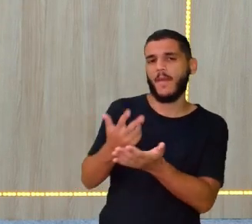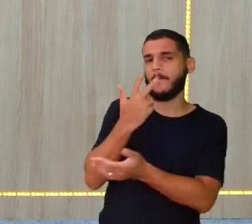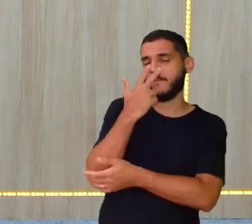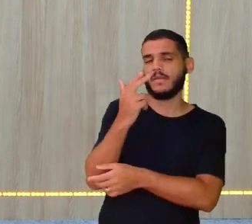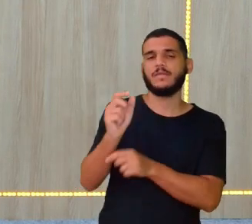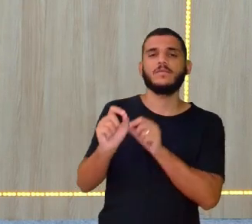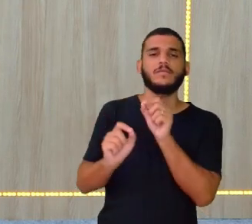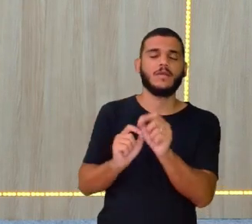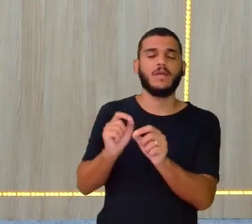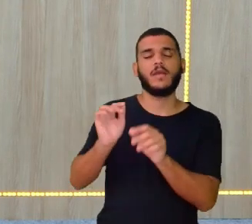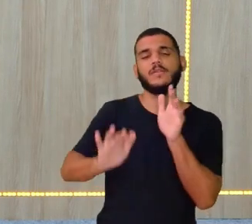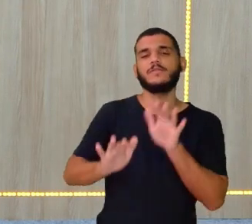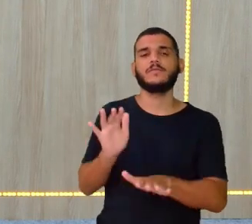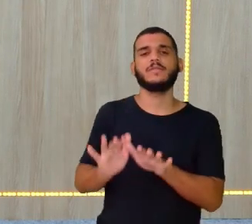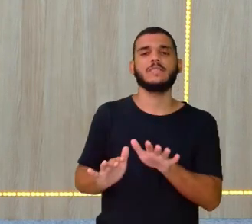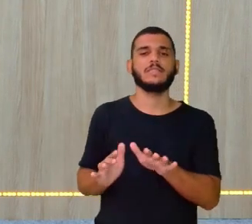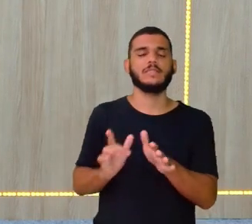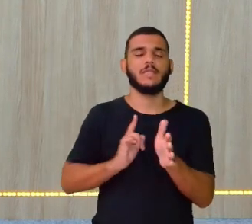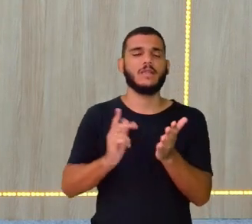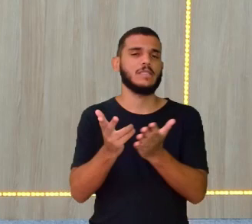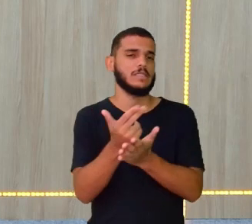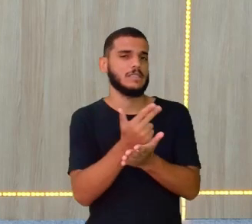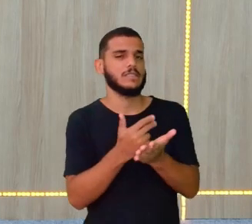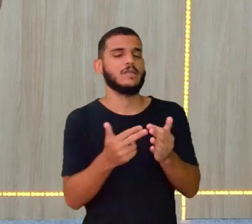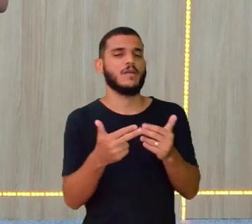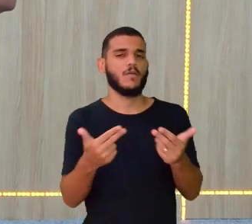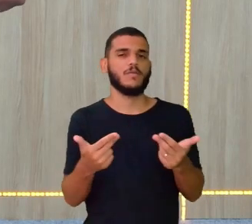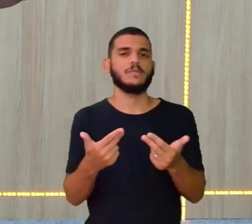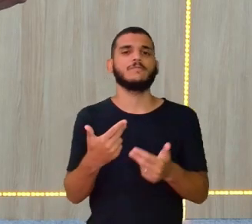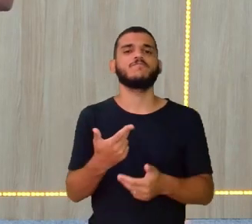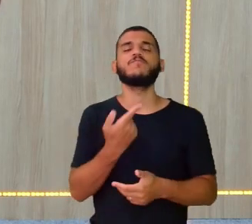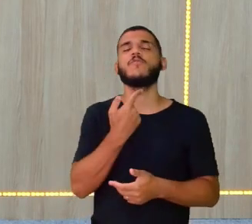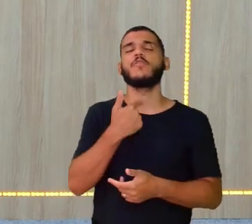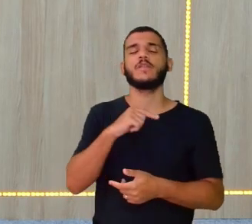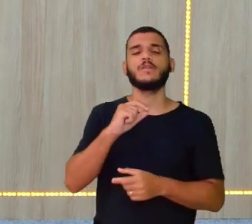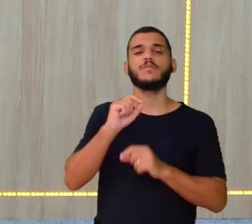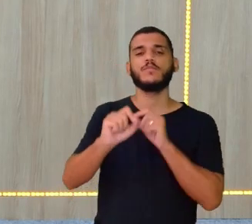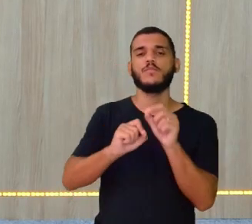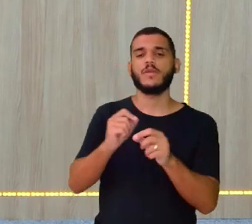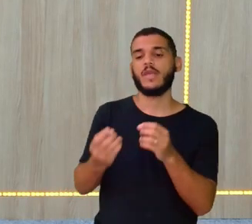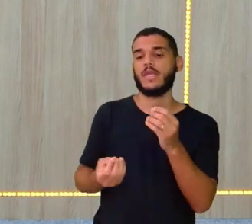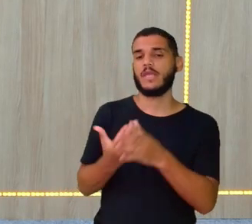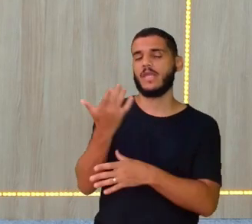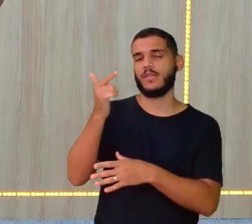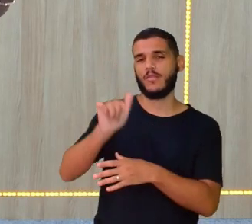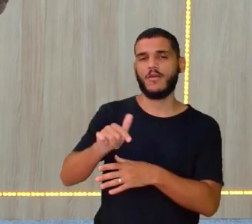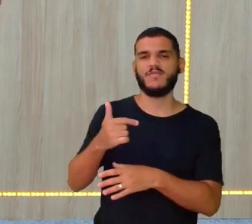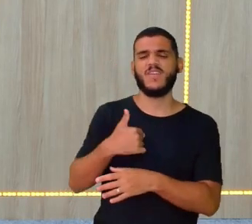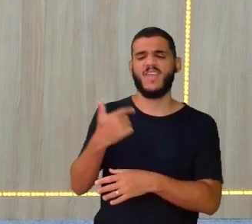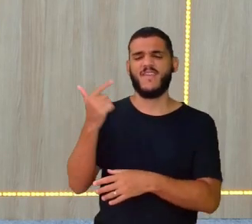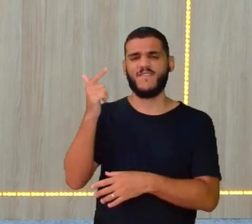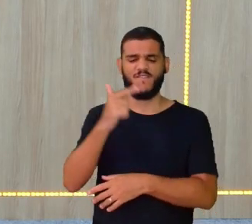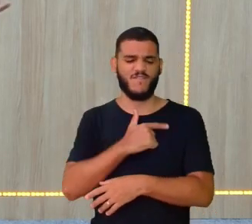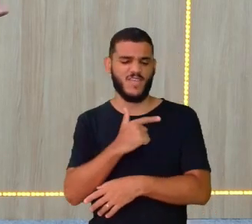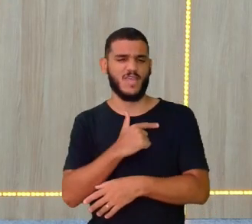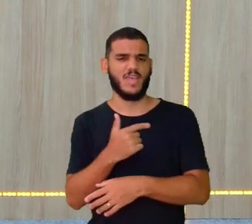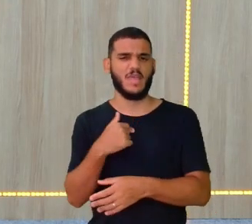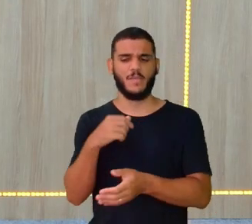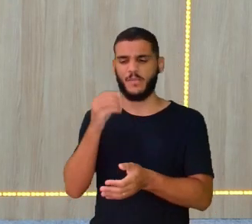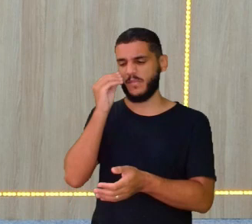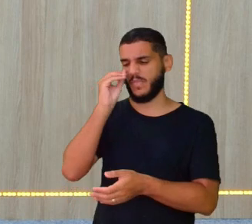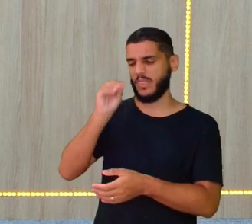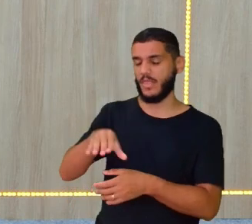não é? Às vezes desenhamos algo e queremos refazer aquele desenho, né? Ficou feio, queremos